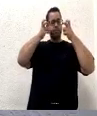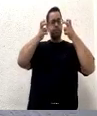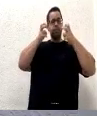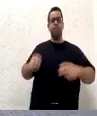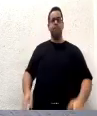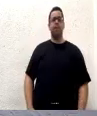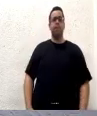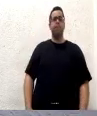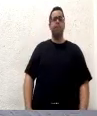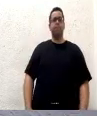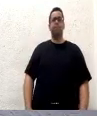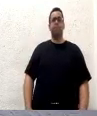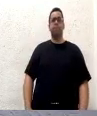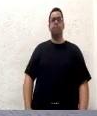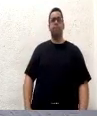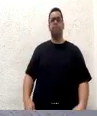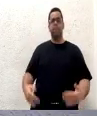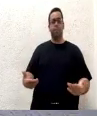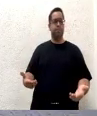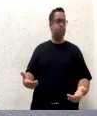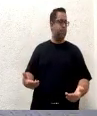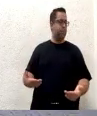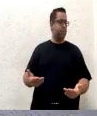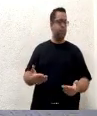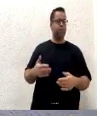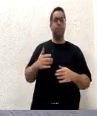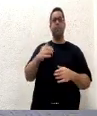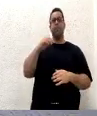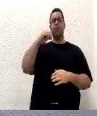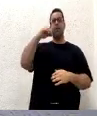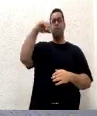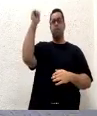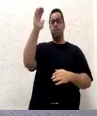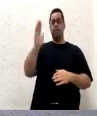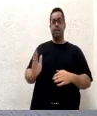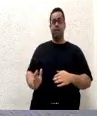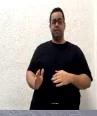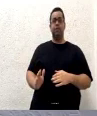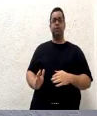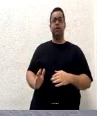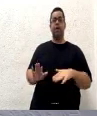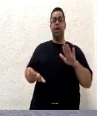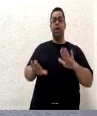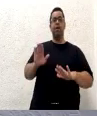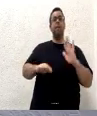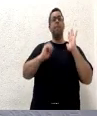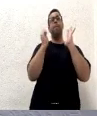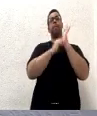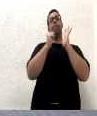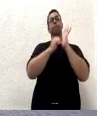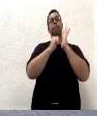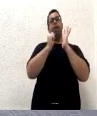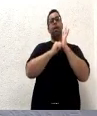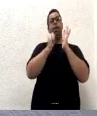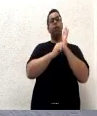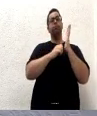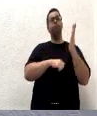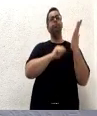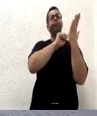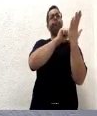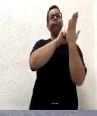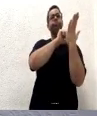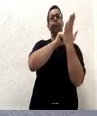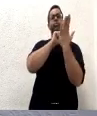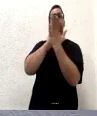que a gente sempre adotou, que o Brasil inteiro adota, né, de fazer o casa a casa, que a gente chama, de ir lá, do agente comunitário passar, de olhar,